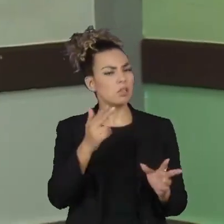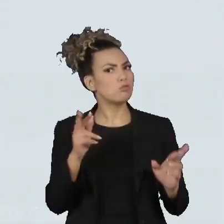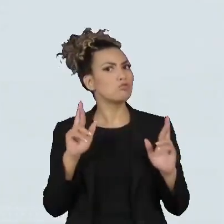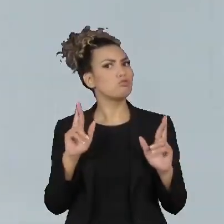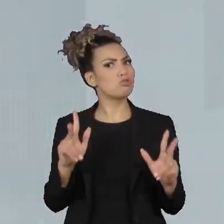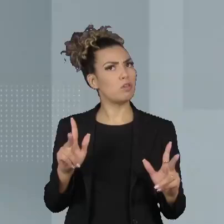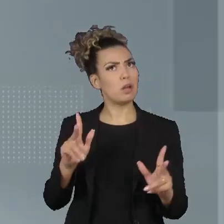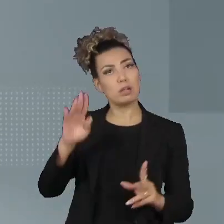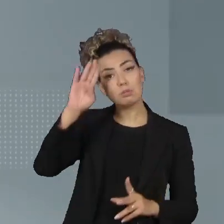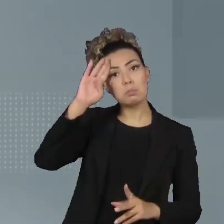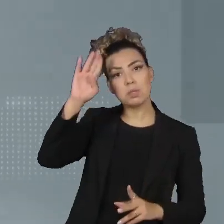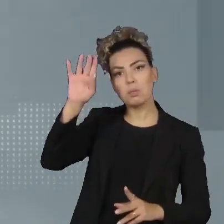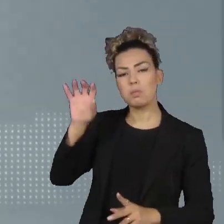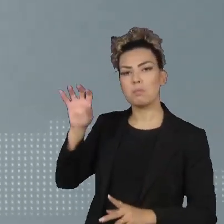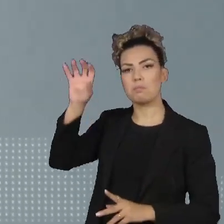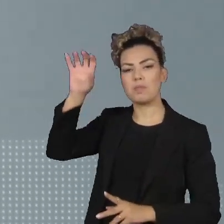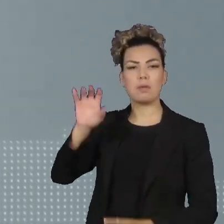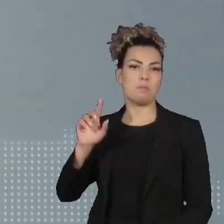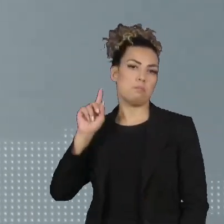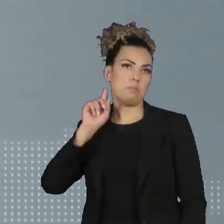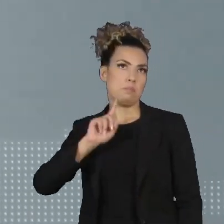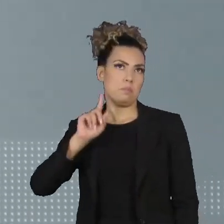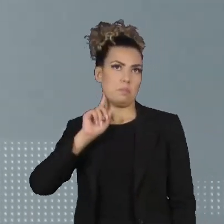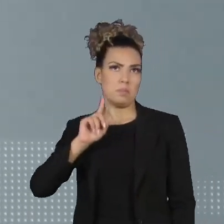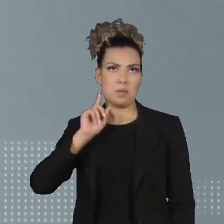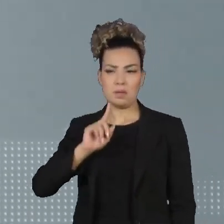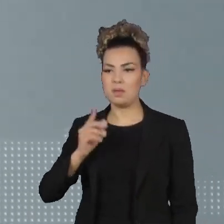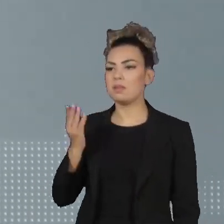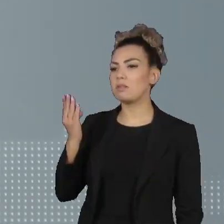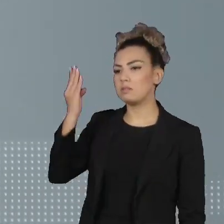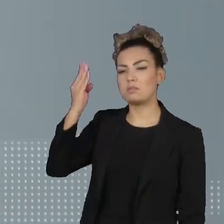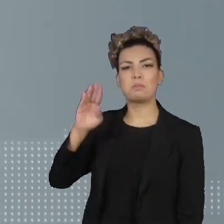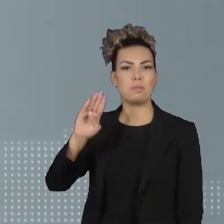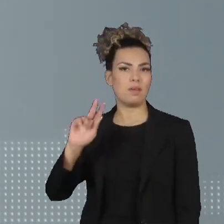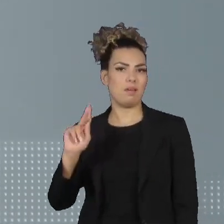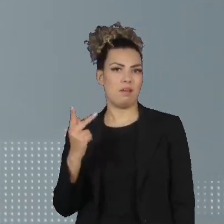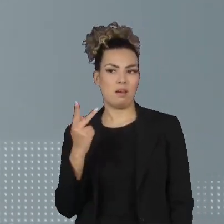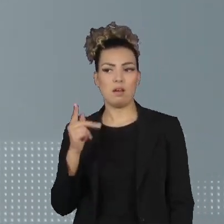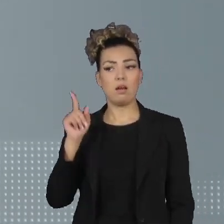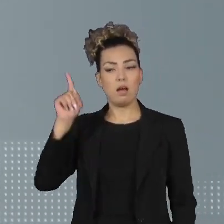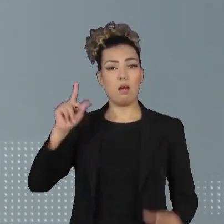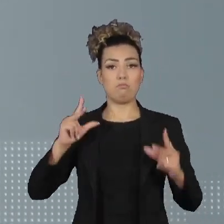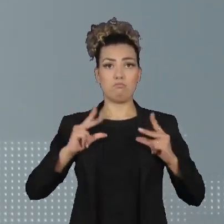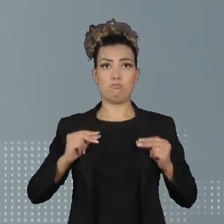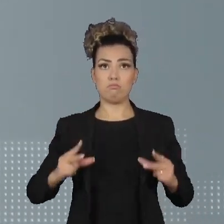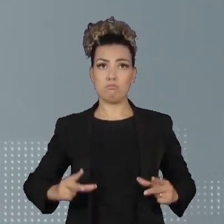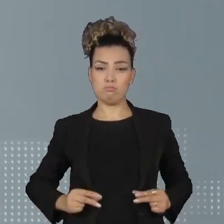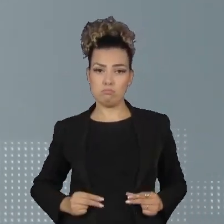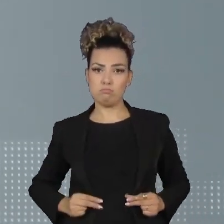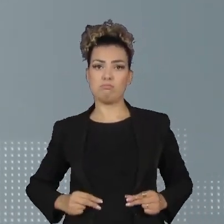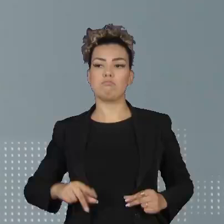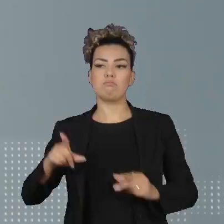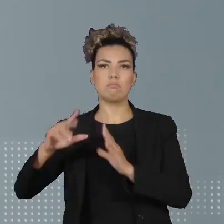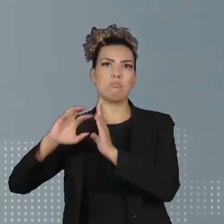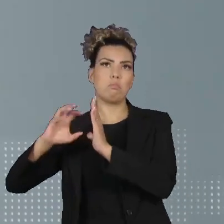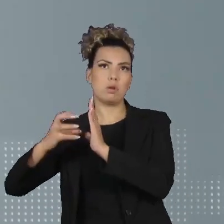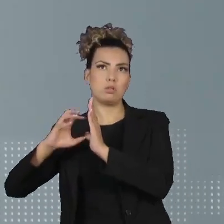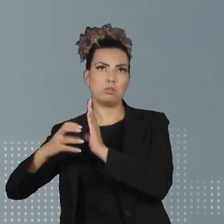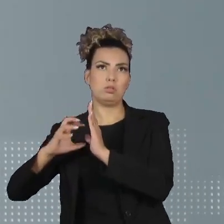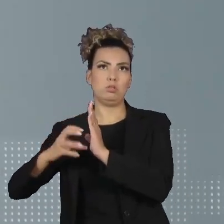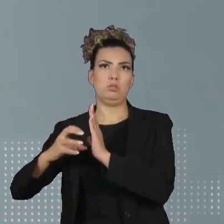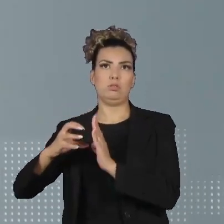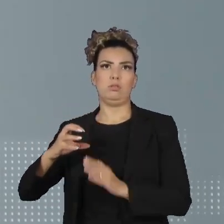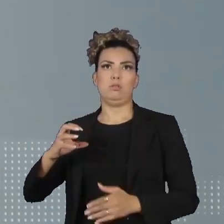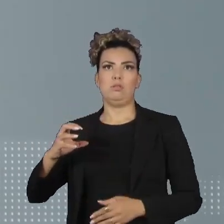capitais em Bel Horizonte onde o prefeito Fuad noman do PSD lidera a disputa com Bruno engler do pl e Goiânia